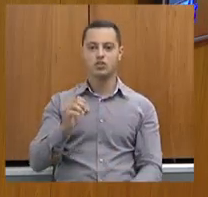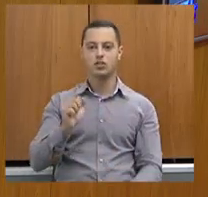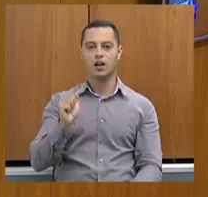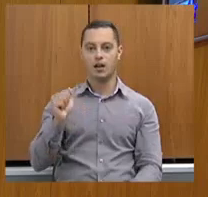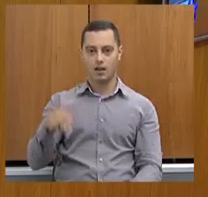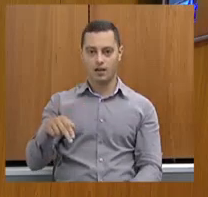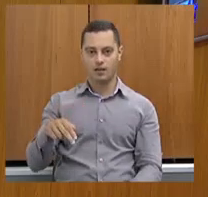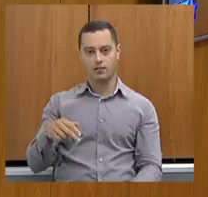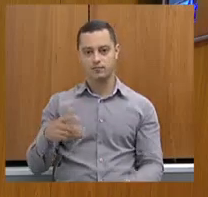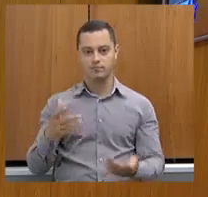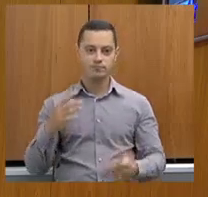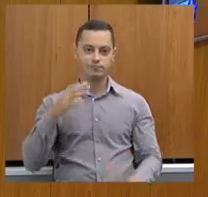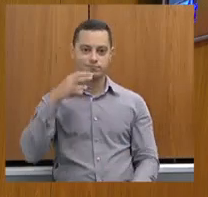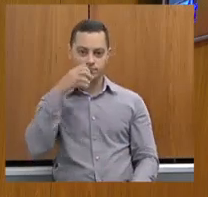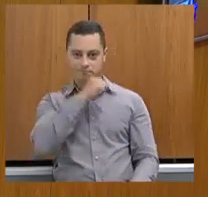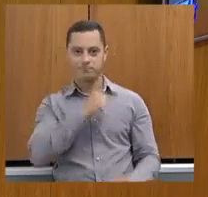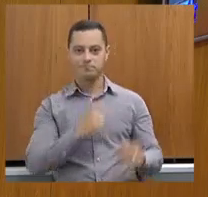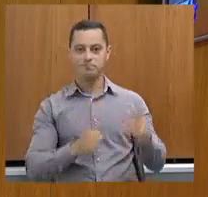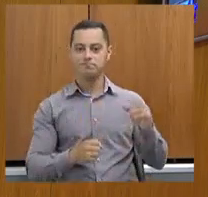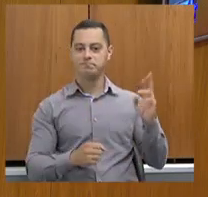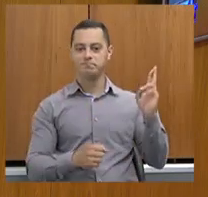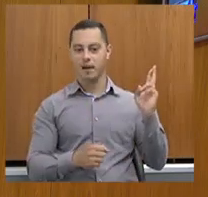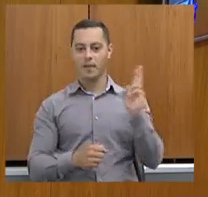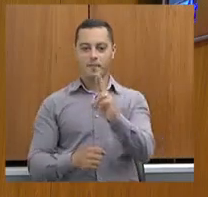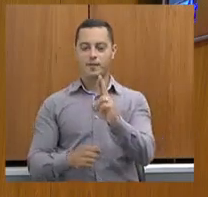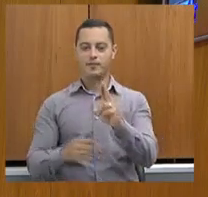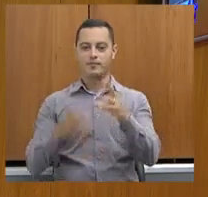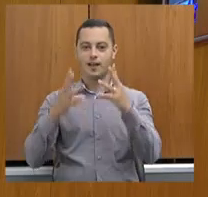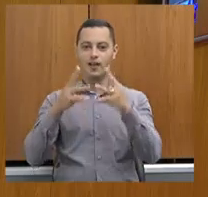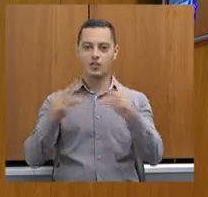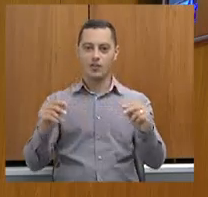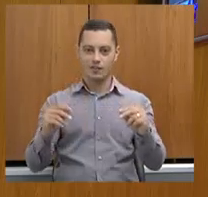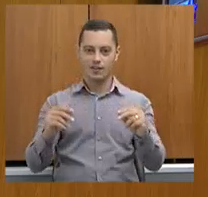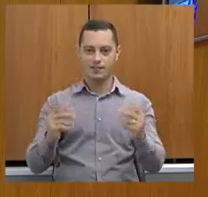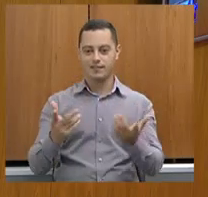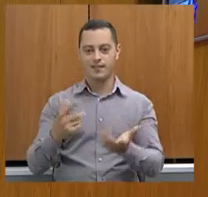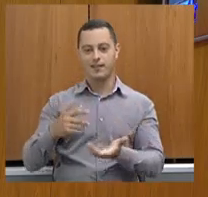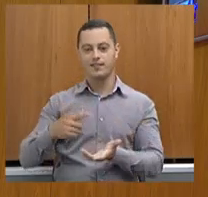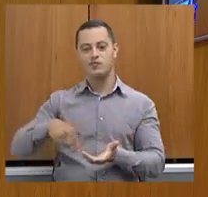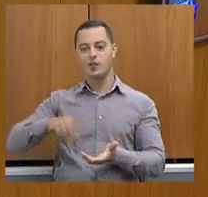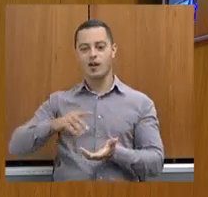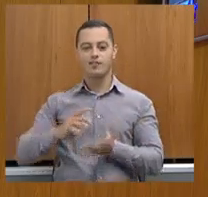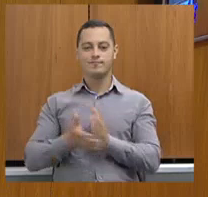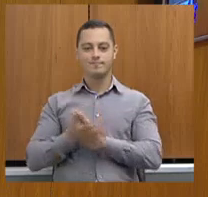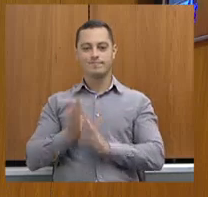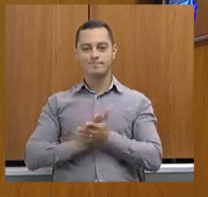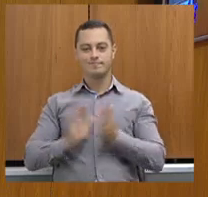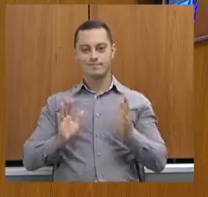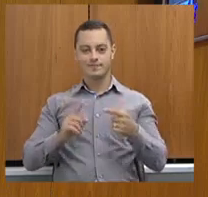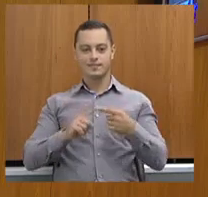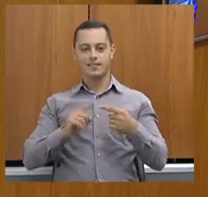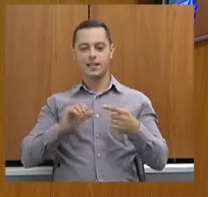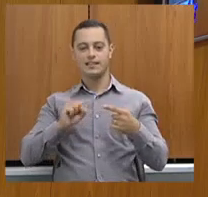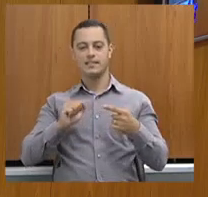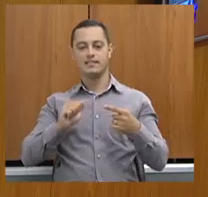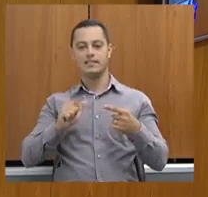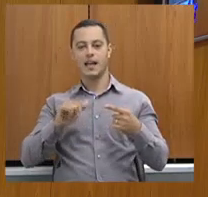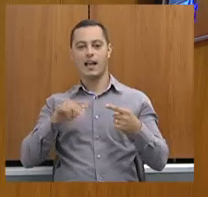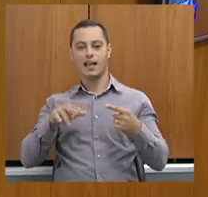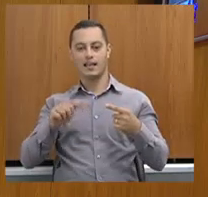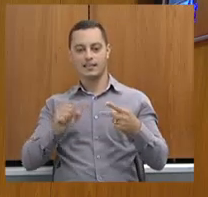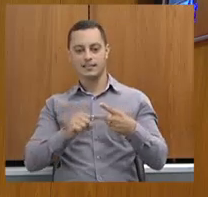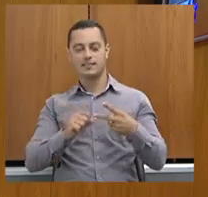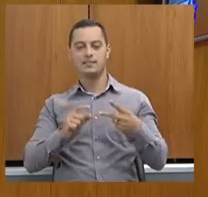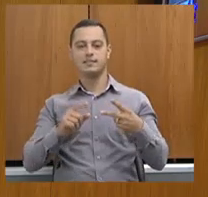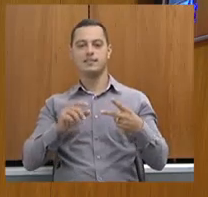vezes resolveu tudo João sobrou nada para nós aqui pediu o comando do bombeiro não eu fiz Salinas fez Araçuaí fez